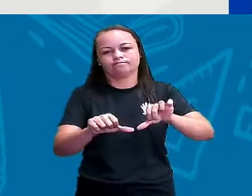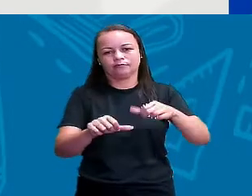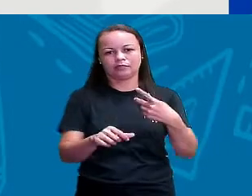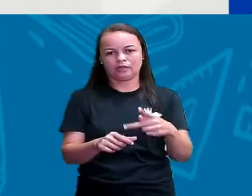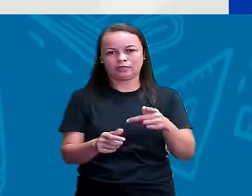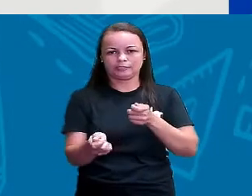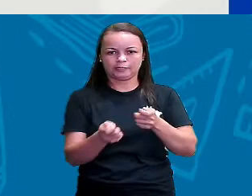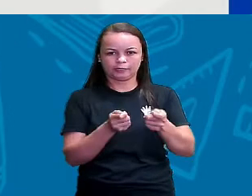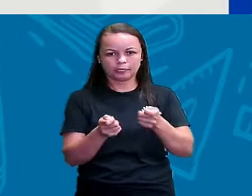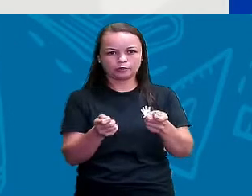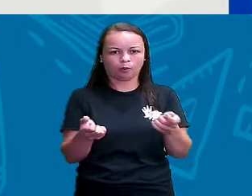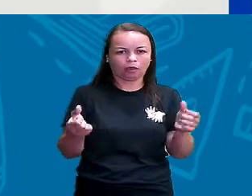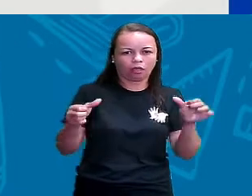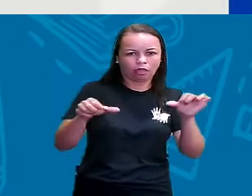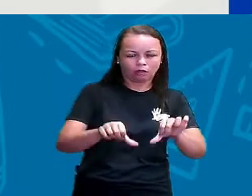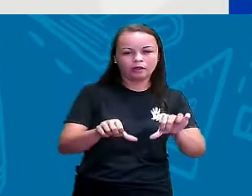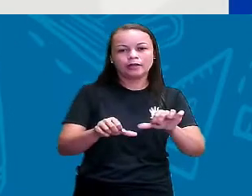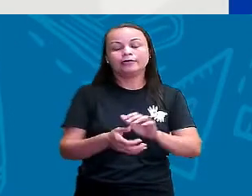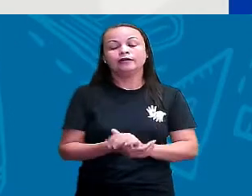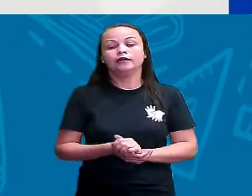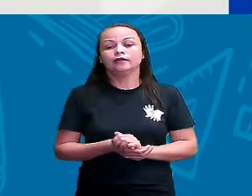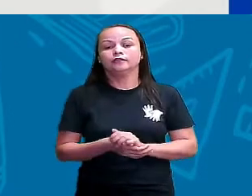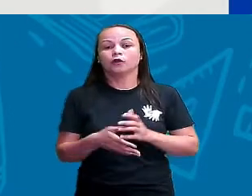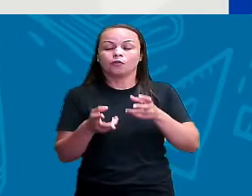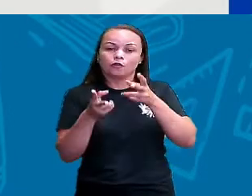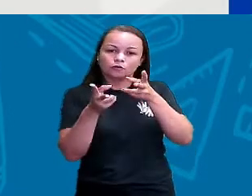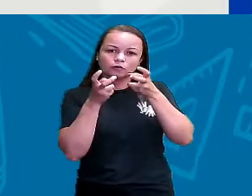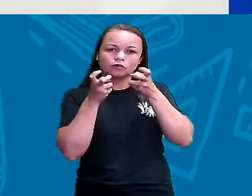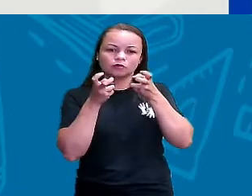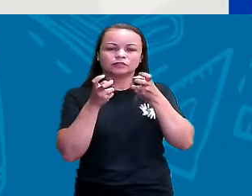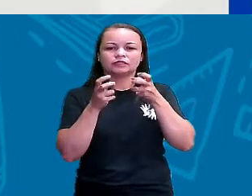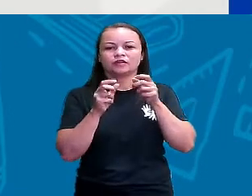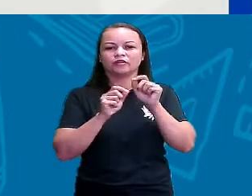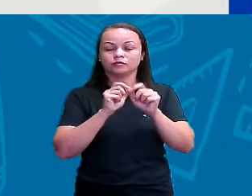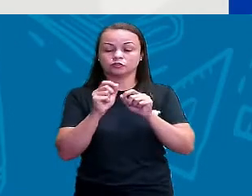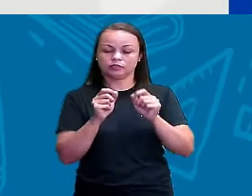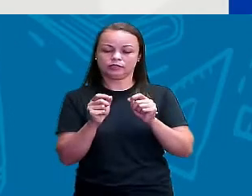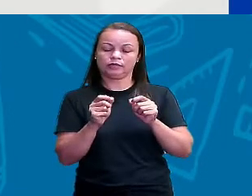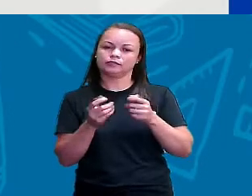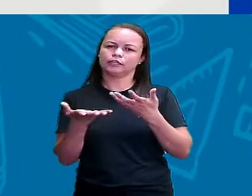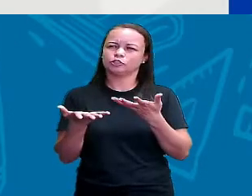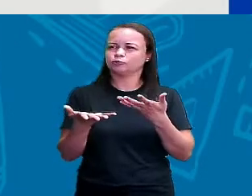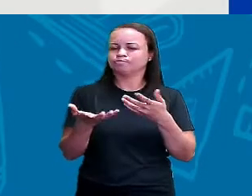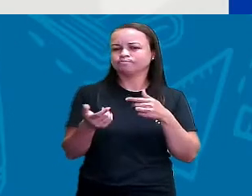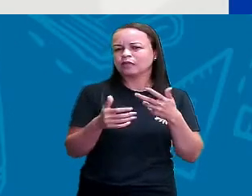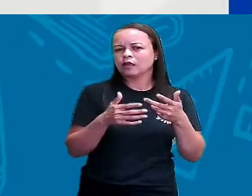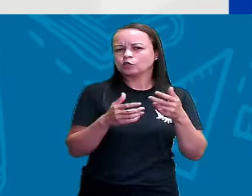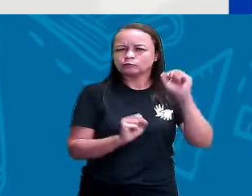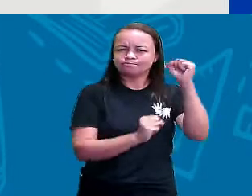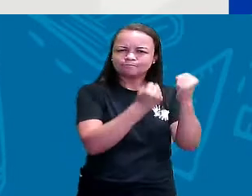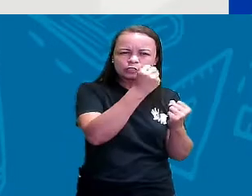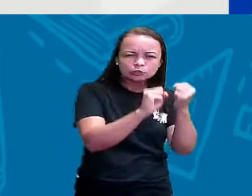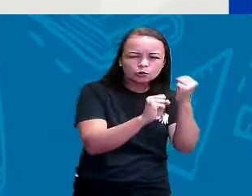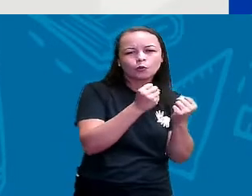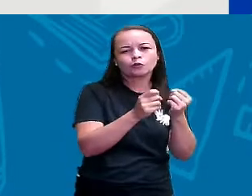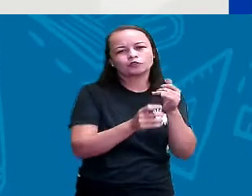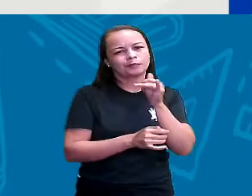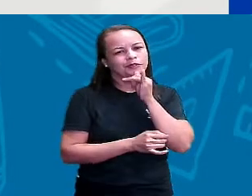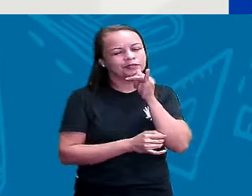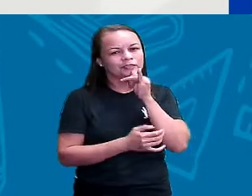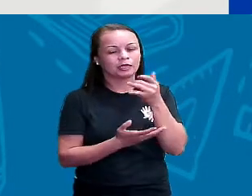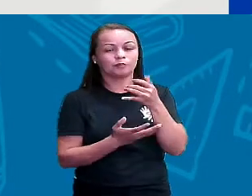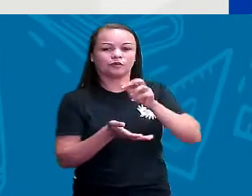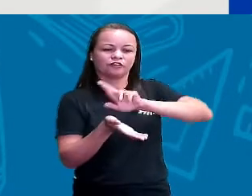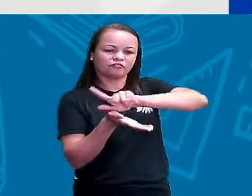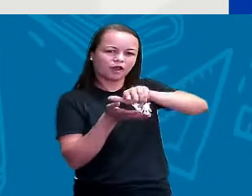certo? Então, a gente consegue observar que seja nas atividades das indústrias, por exemplo, que